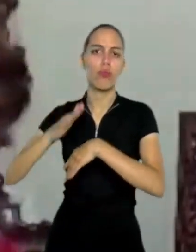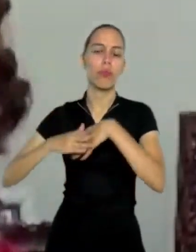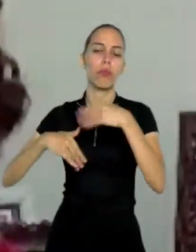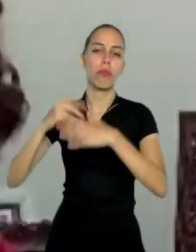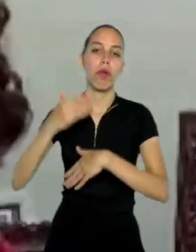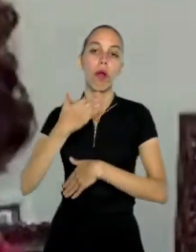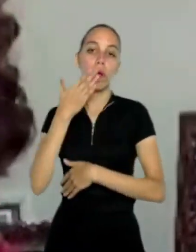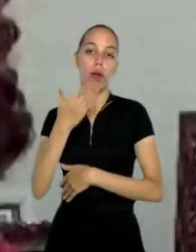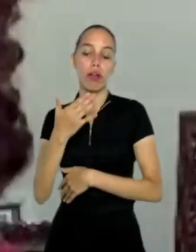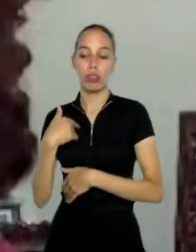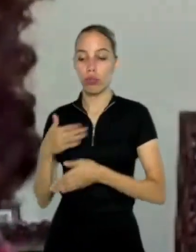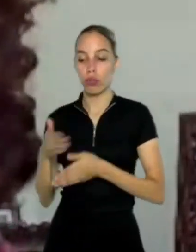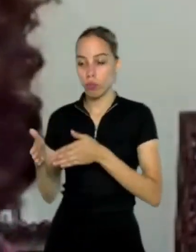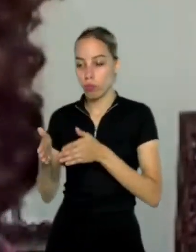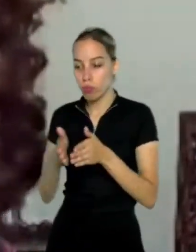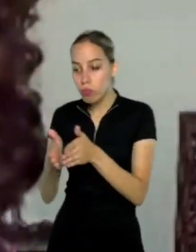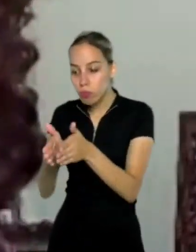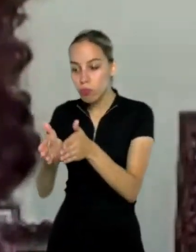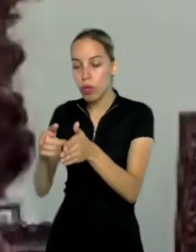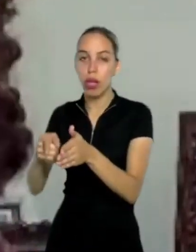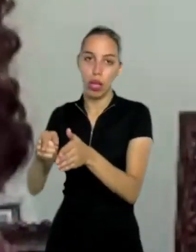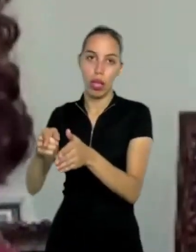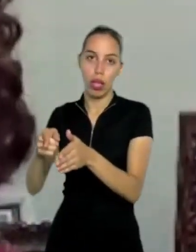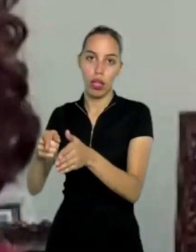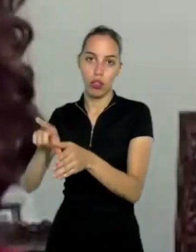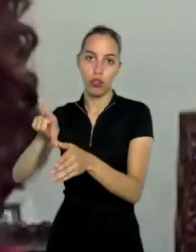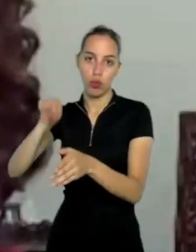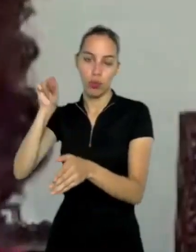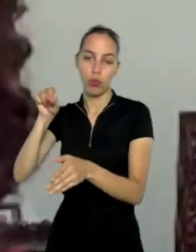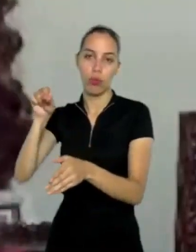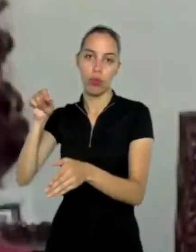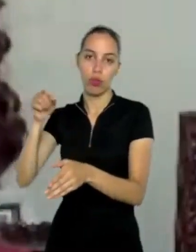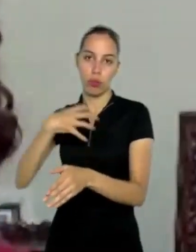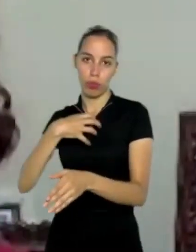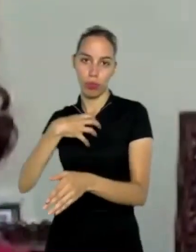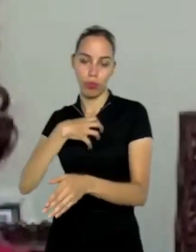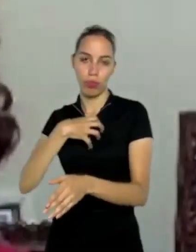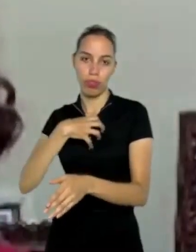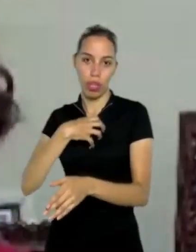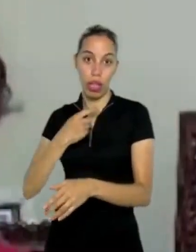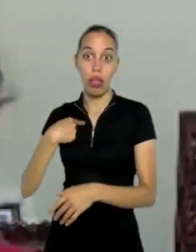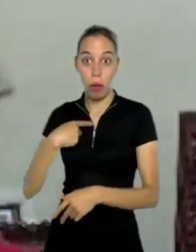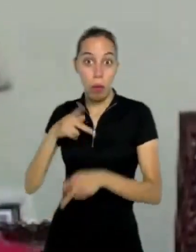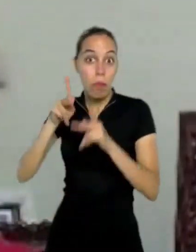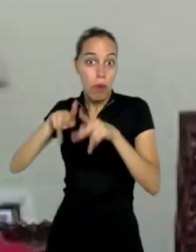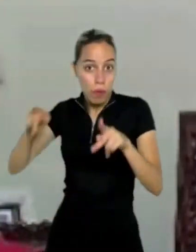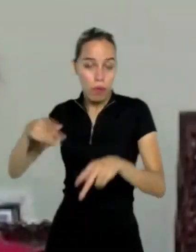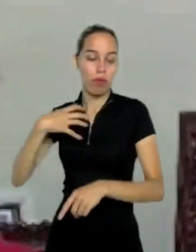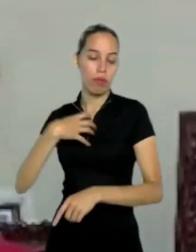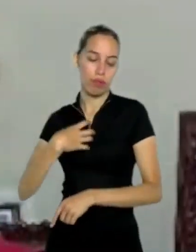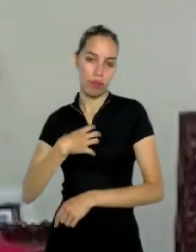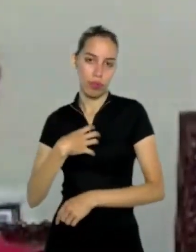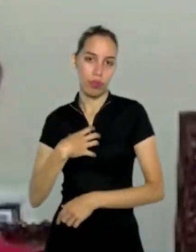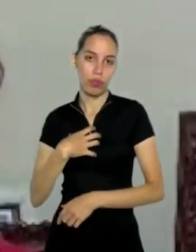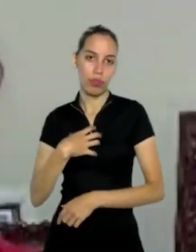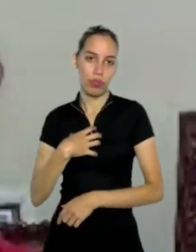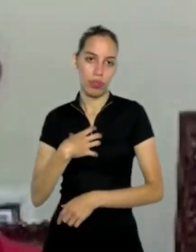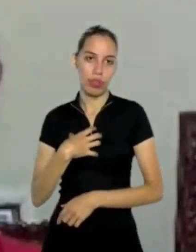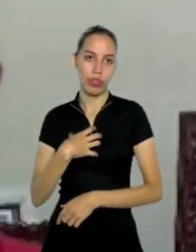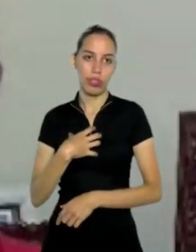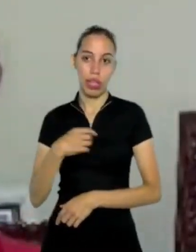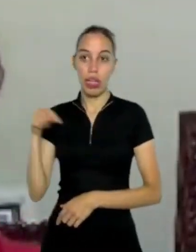eu fui fazer biologia, né? Eu sou professora de biologia, sou professora da rede estadual aqui em Carmo da